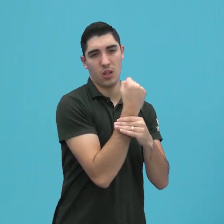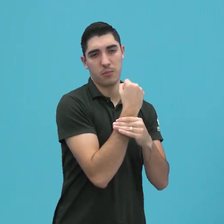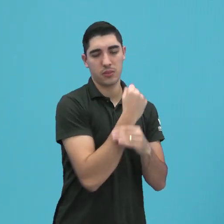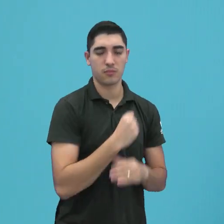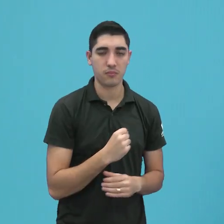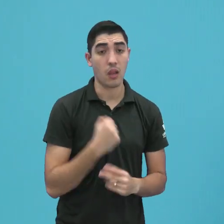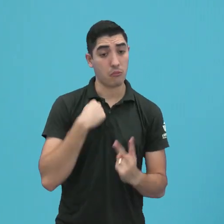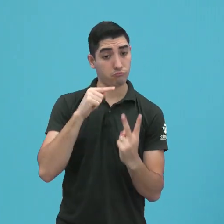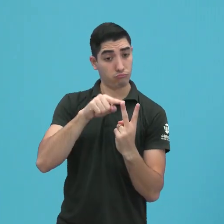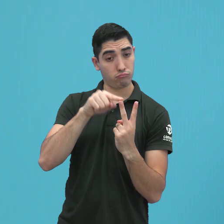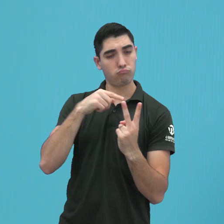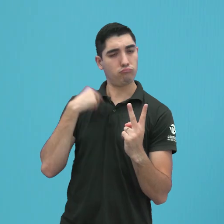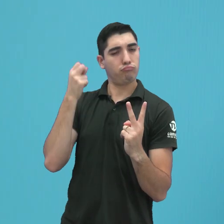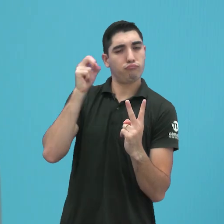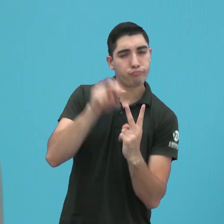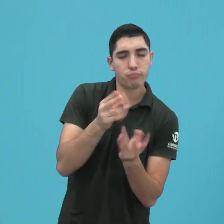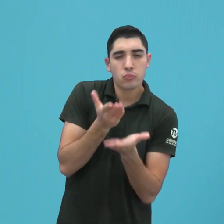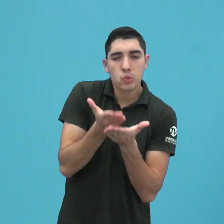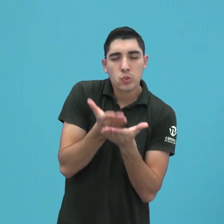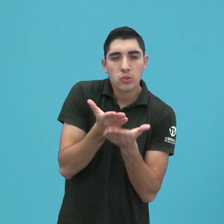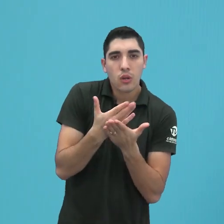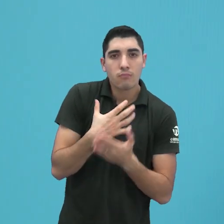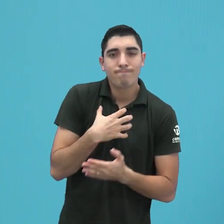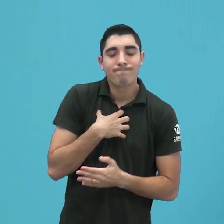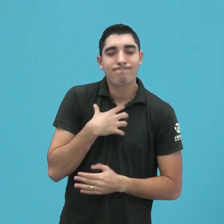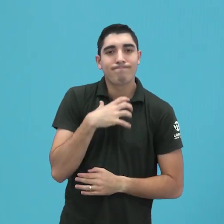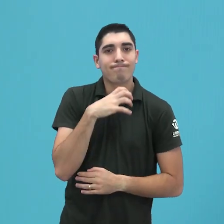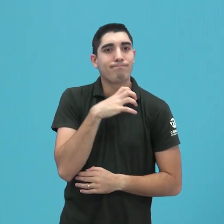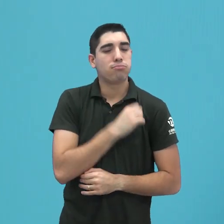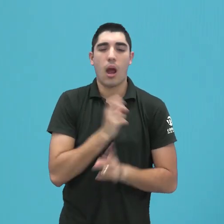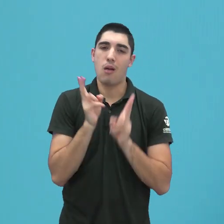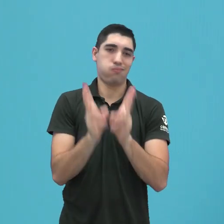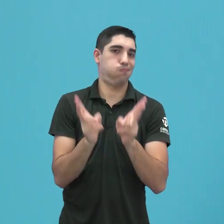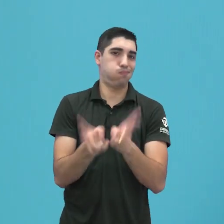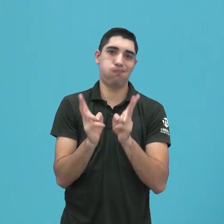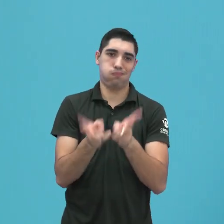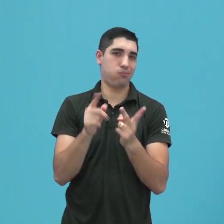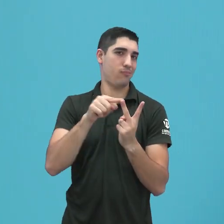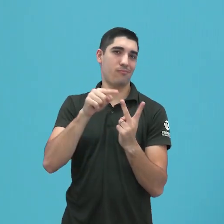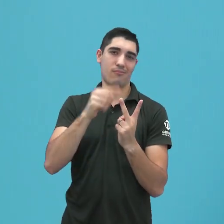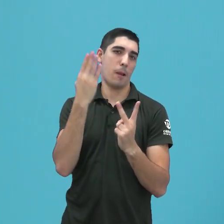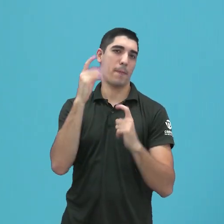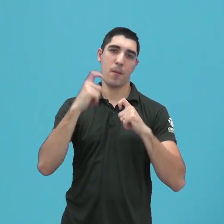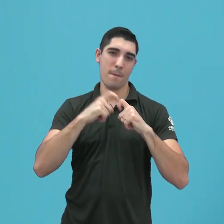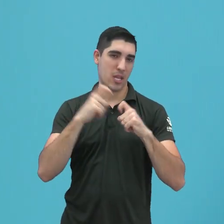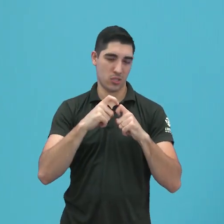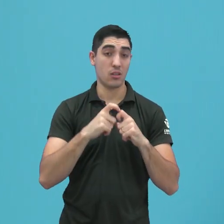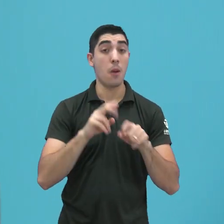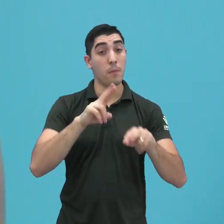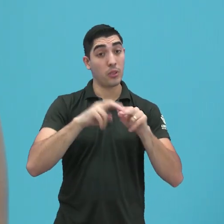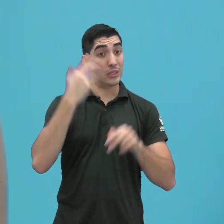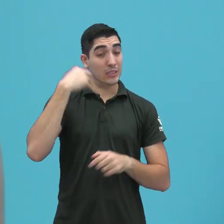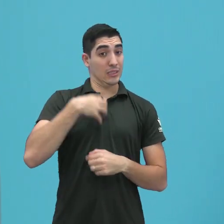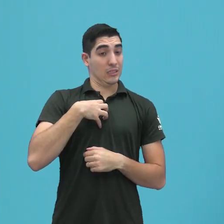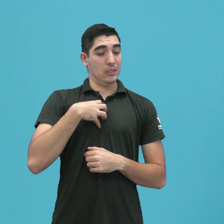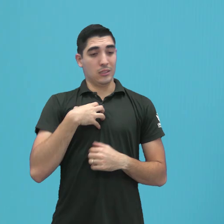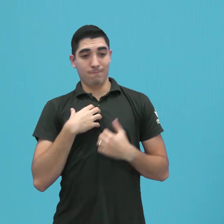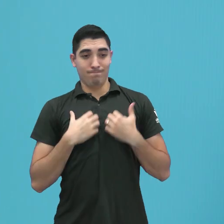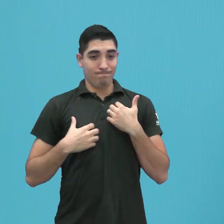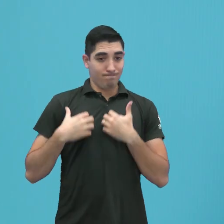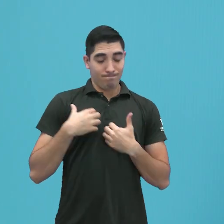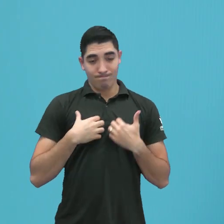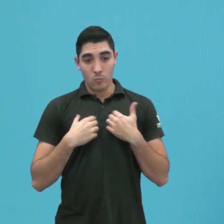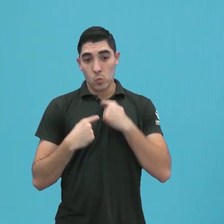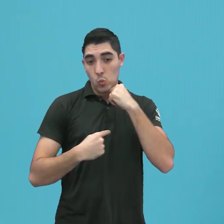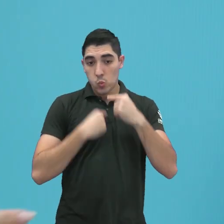curso. Entrei, me apaixonei e continuei. Então, essa insegurança eu tive no começo da faculdade. Até